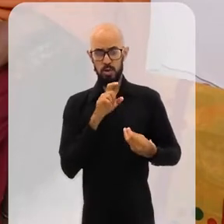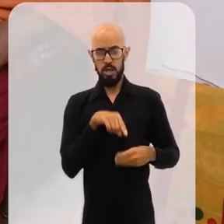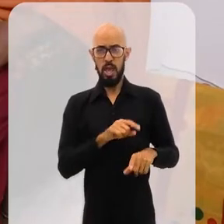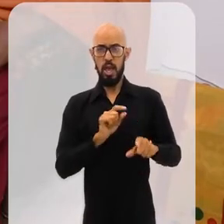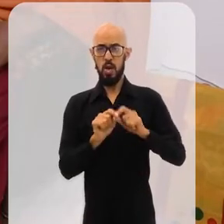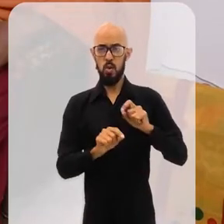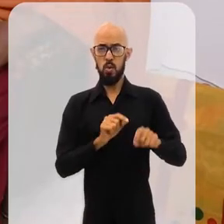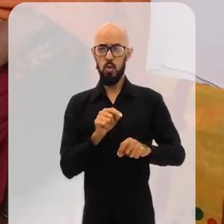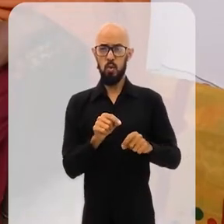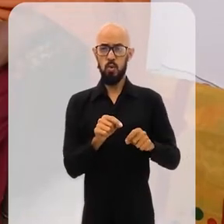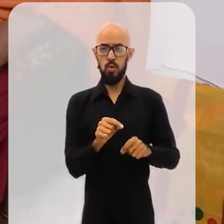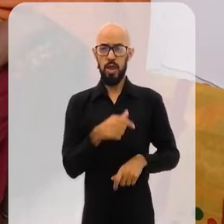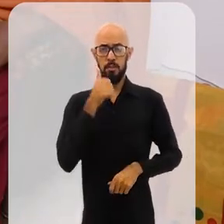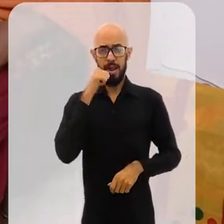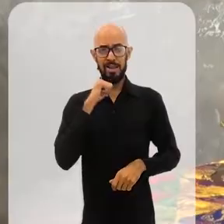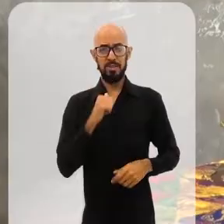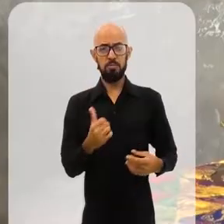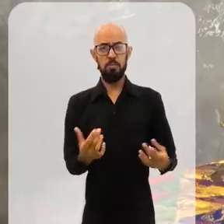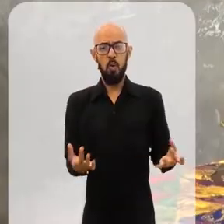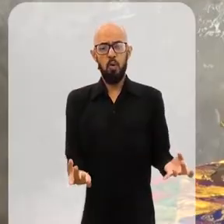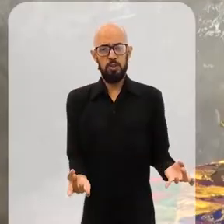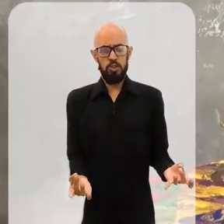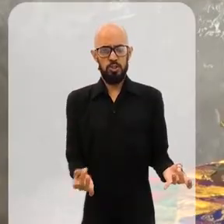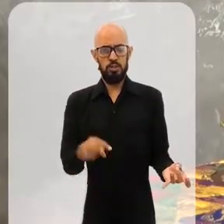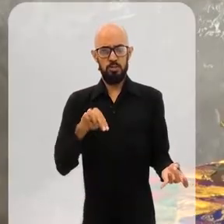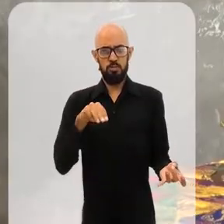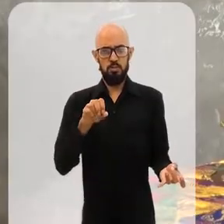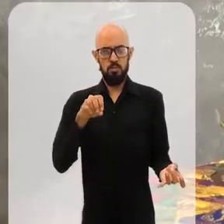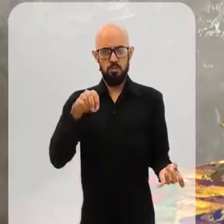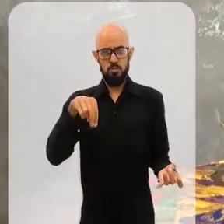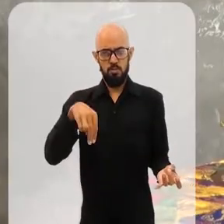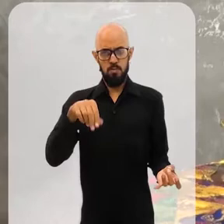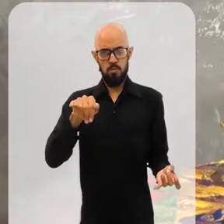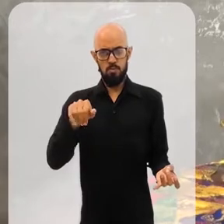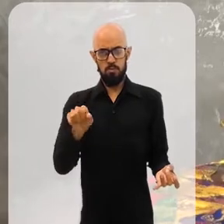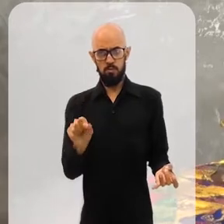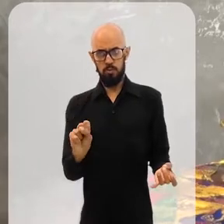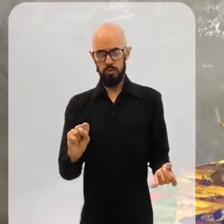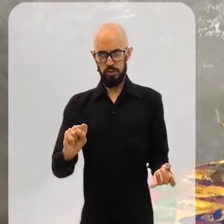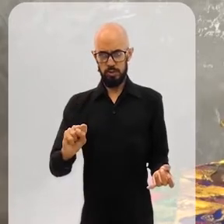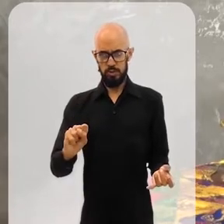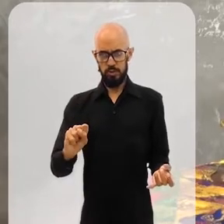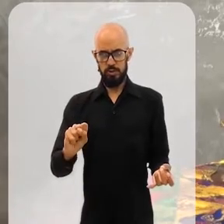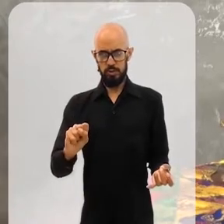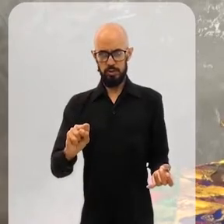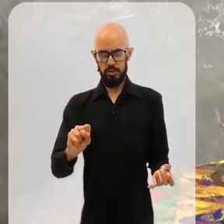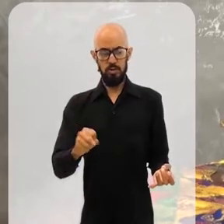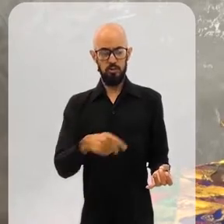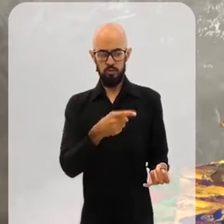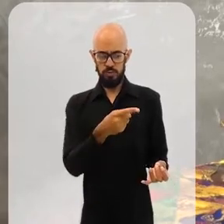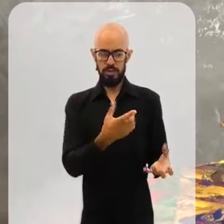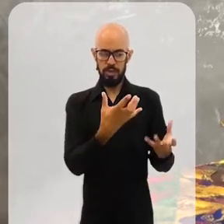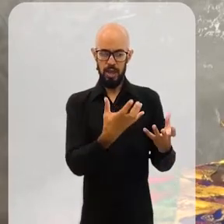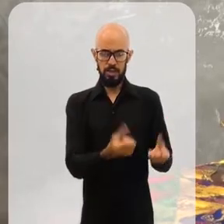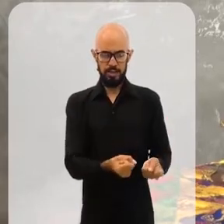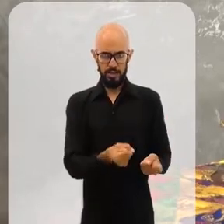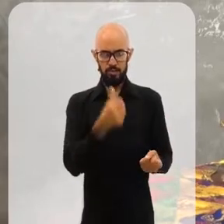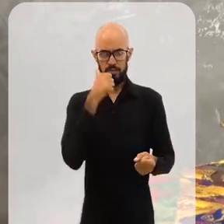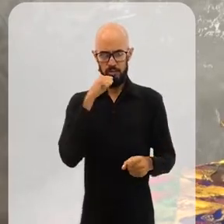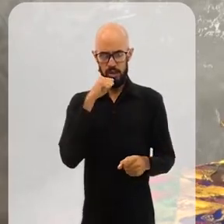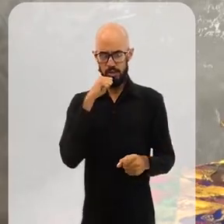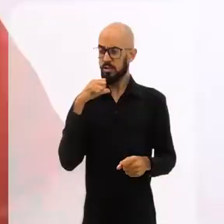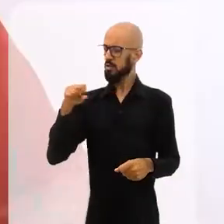reagem diante das monjas, que hoje é um número muito grande, né? Vocês aceitam